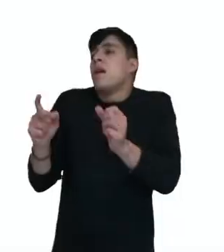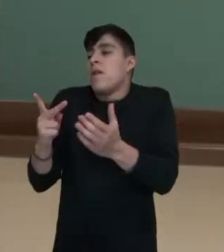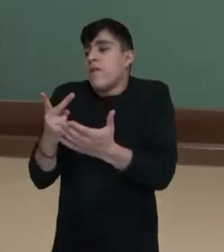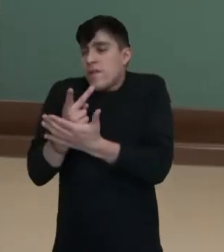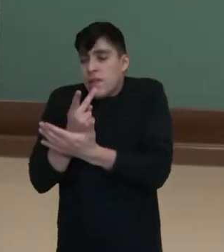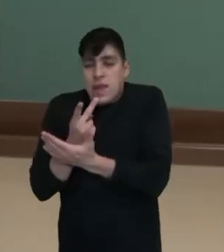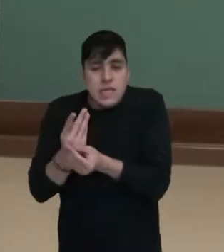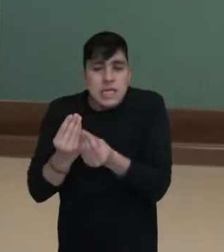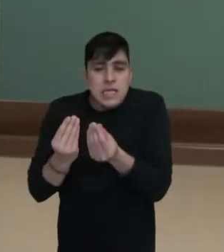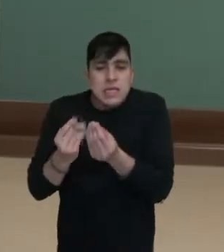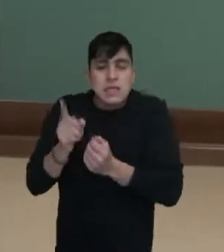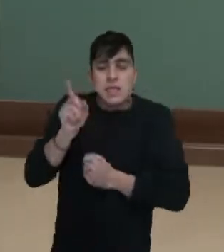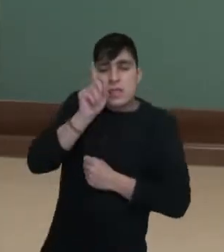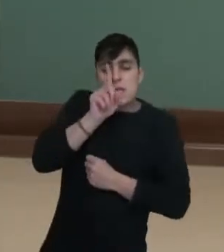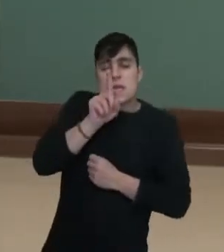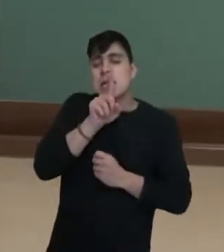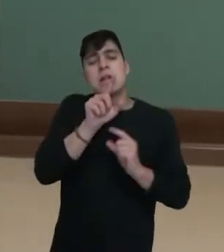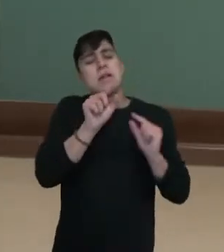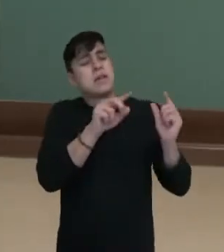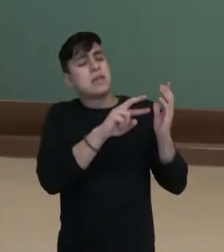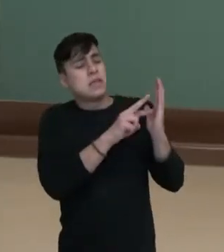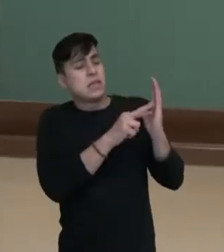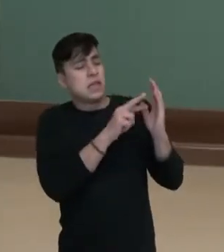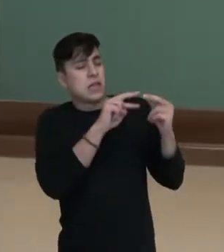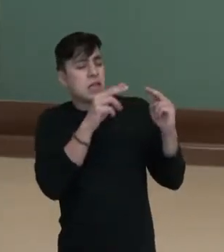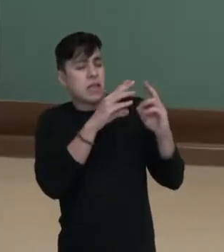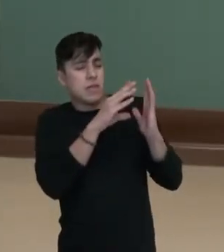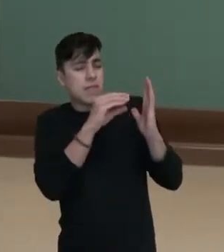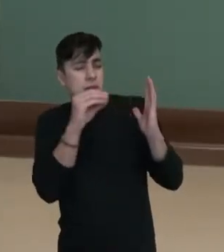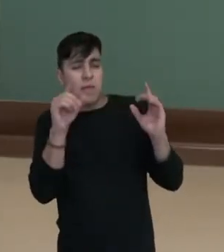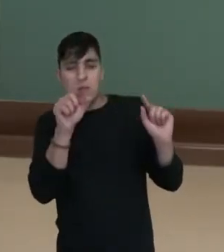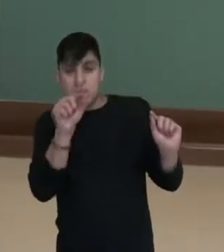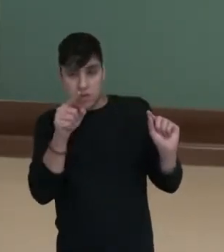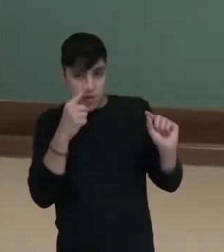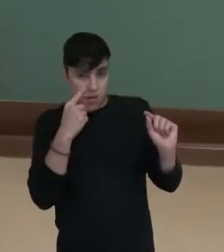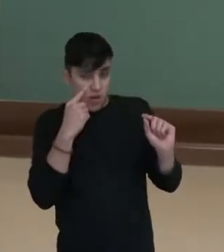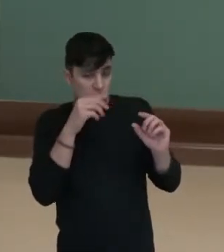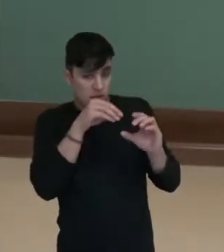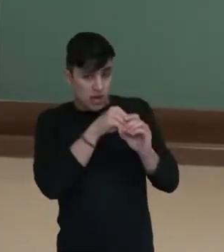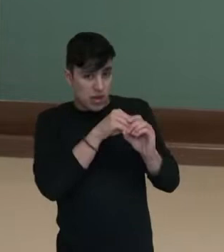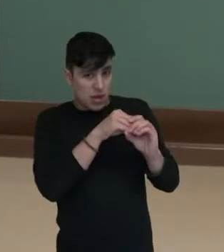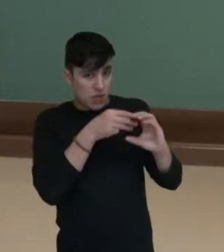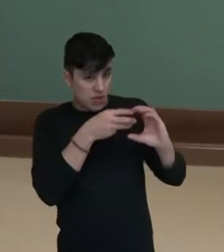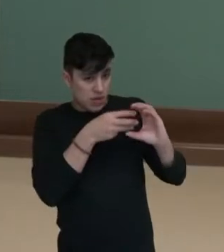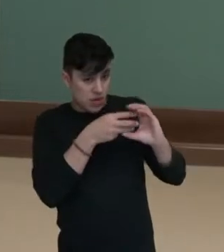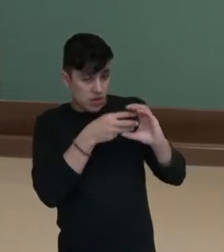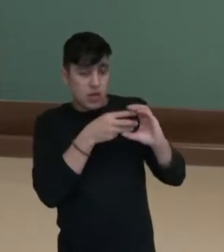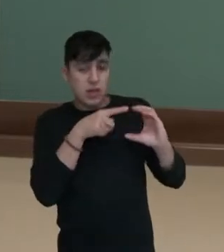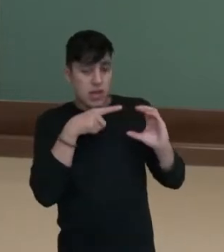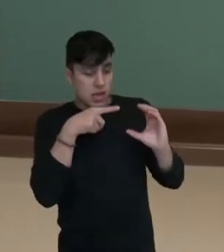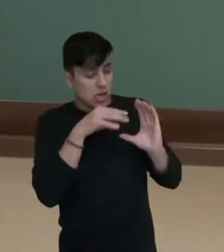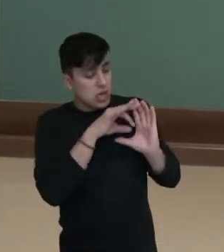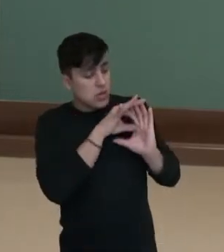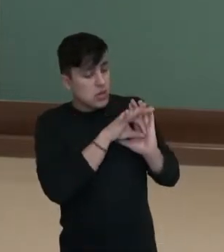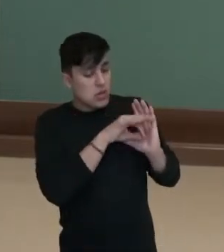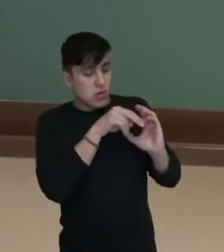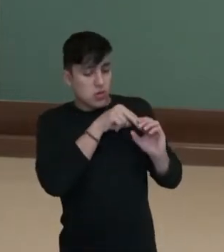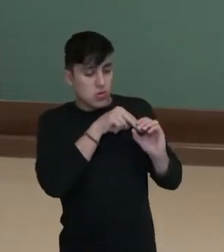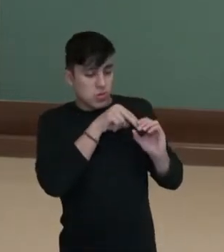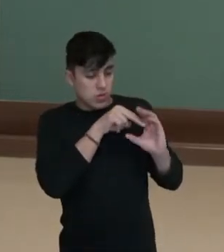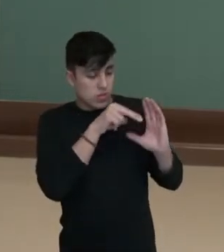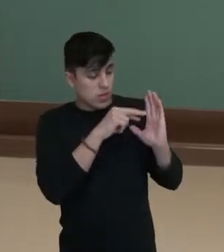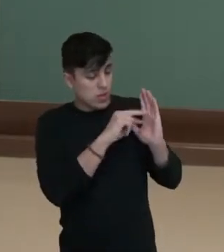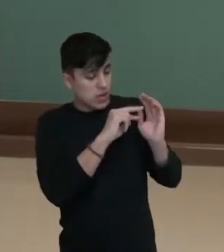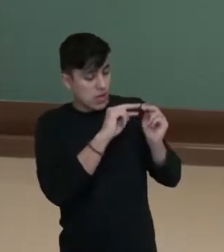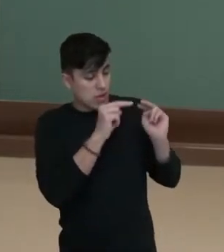essa replicação do DNA? Lá dentro da nossa célula tem o núcleo. No núcleo tem o nosso DNA. Quando a